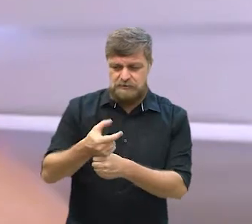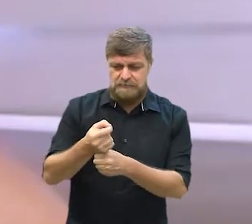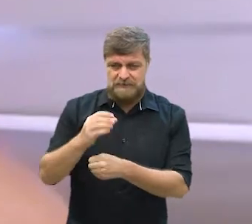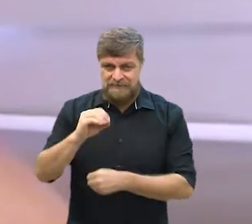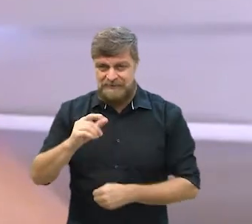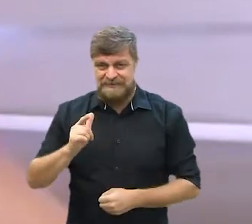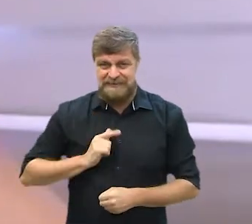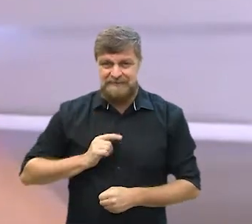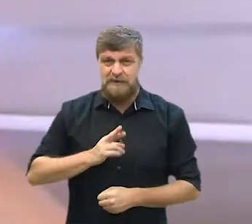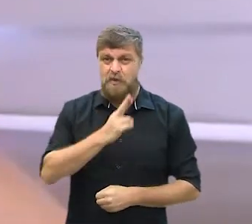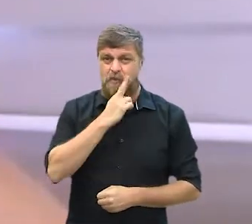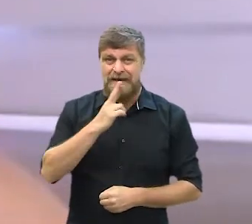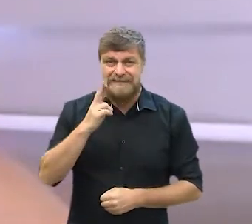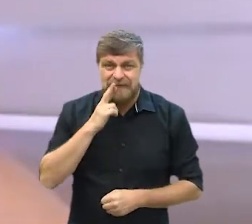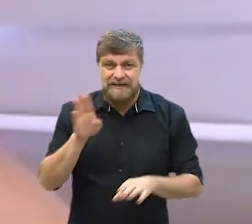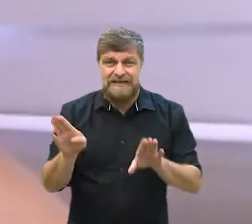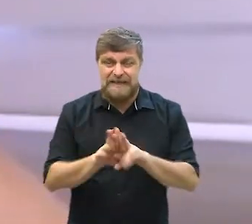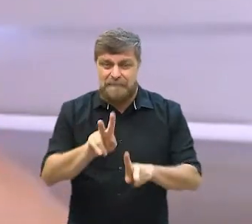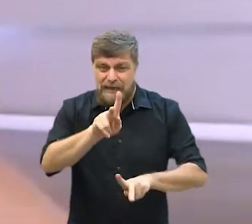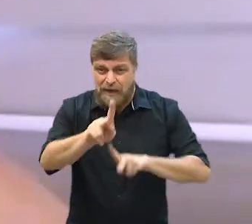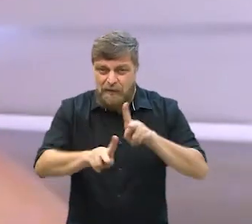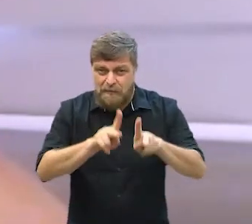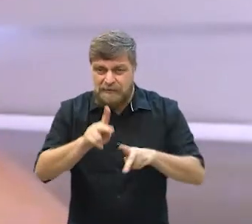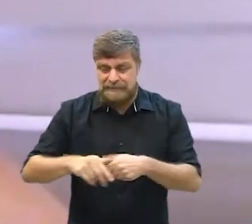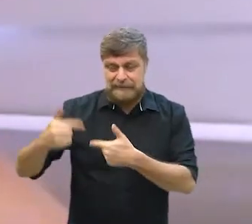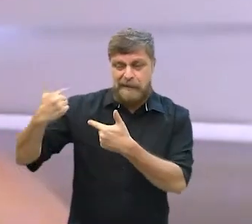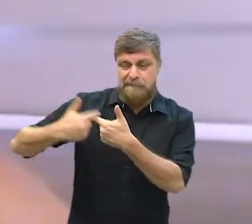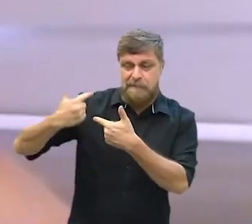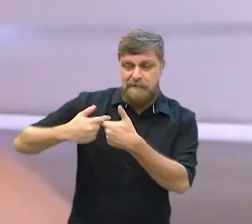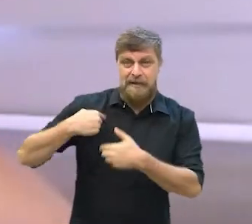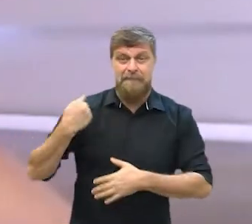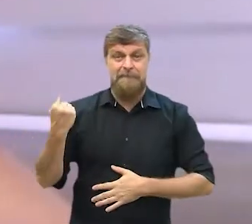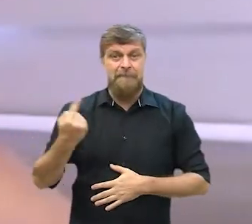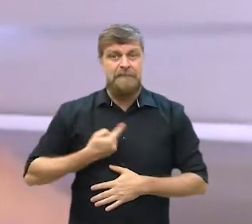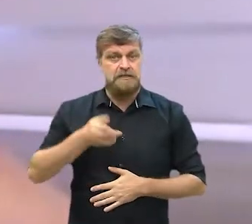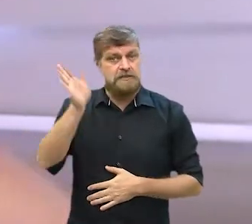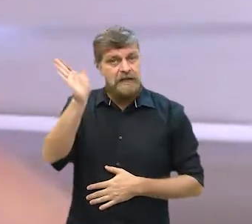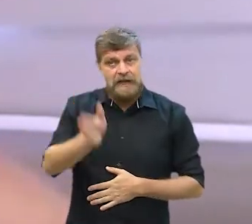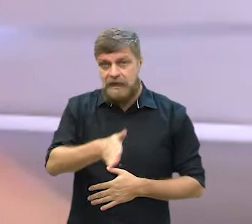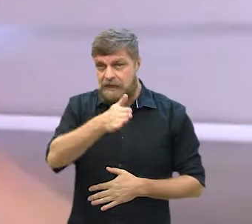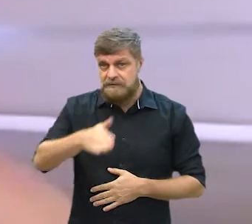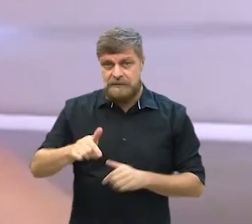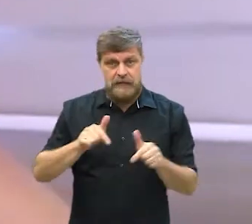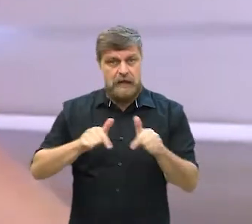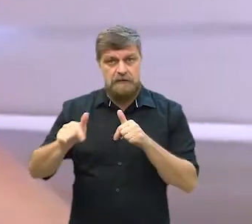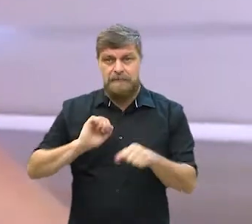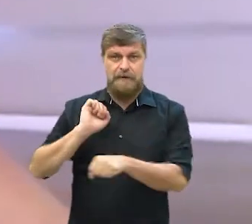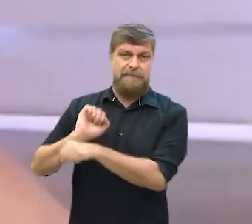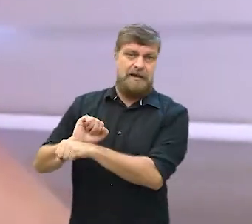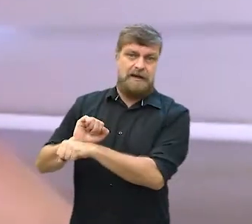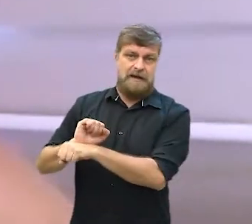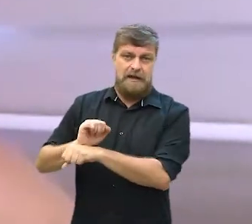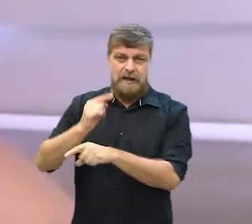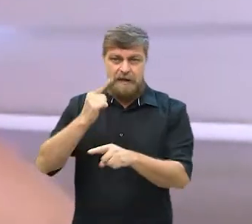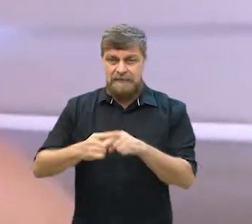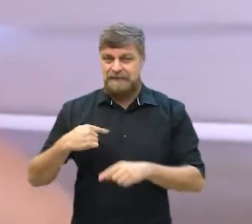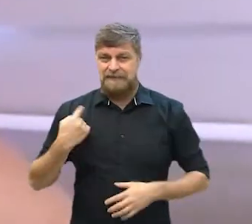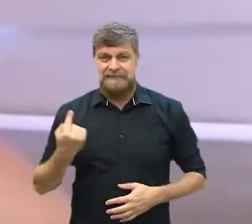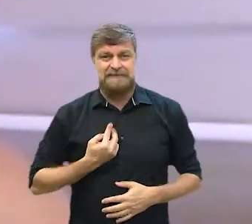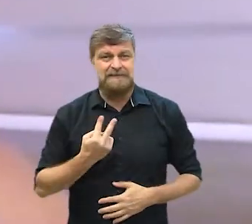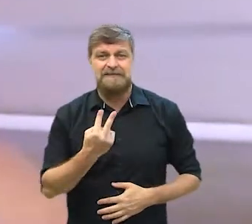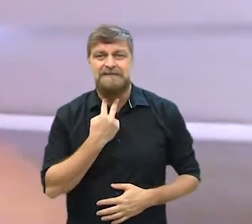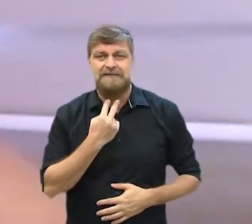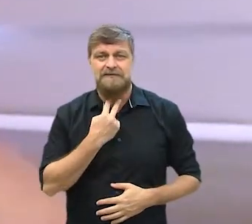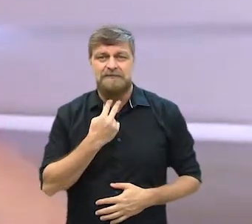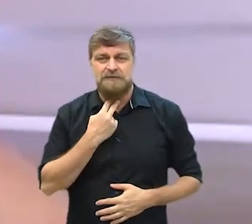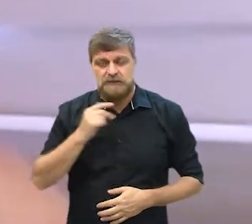cobrança muito grande dos restaurantes e da população em que a gente cessasse por completo o nosso trabalho. porque nós